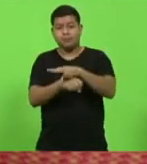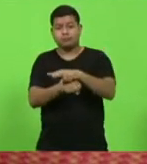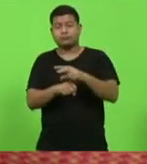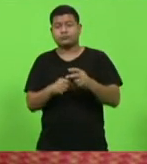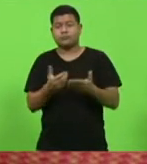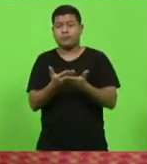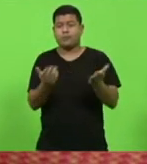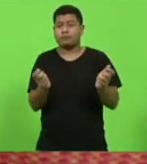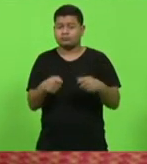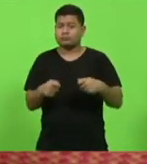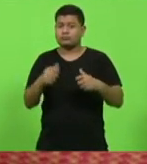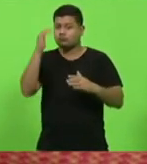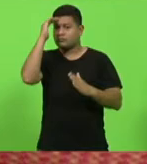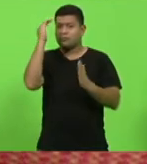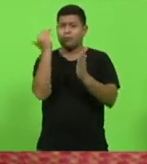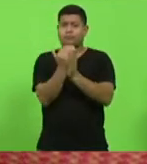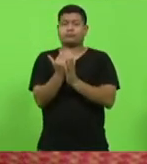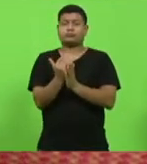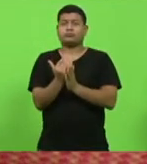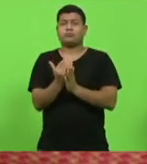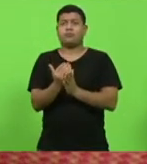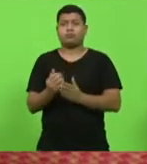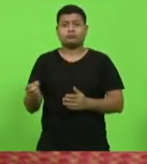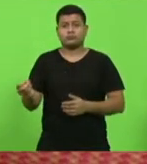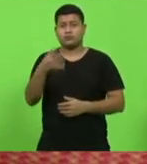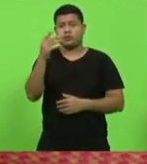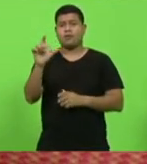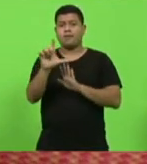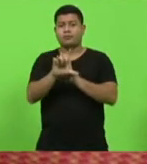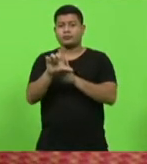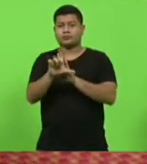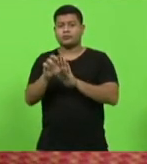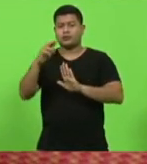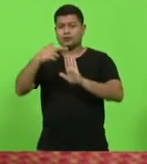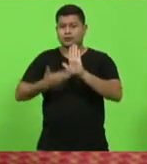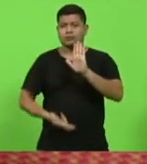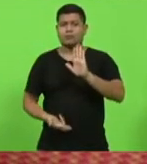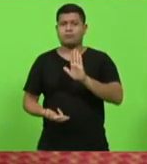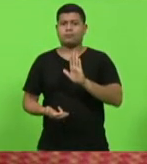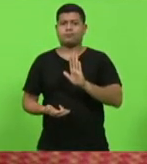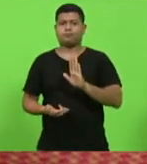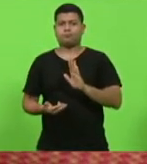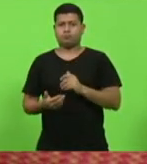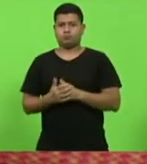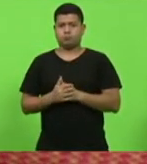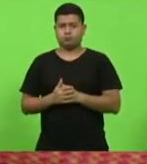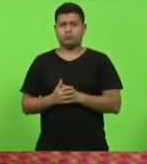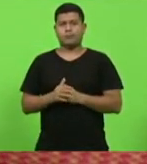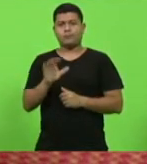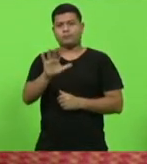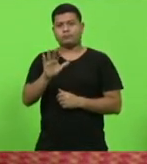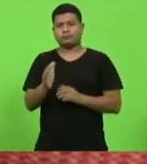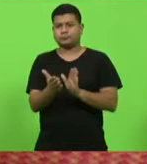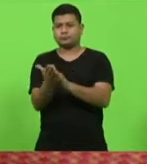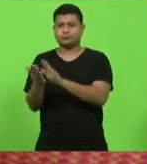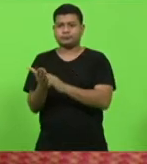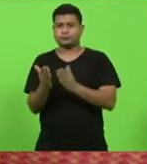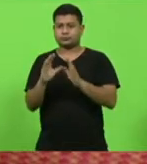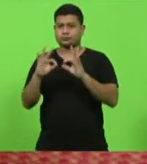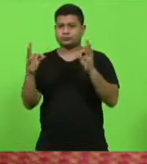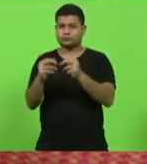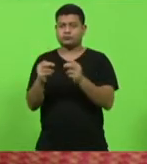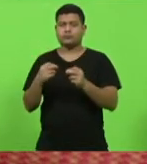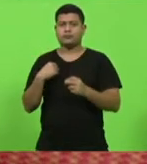Pode sim Obedecer é uma nova nova regra mas parabenizar a todos dizer da